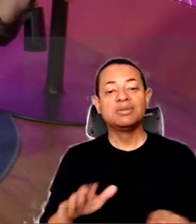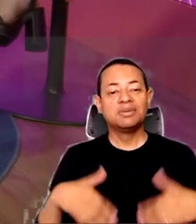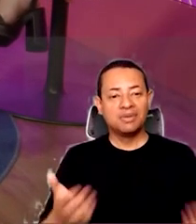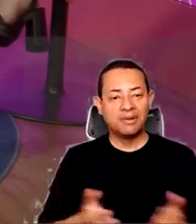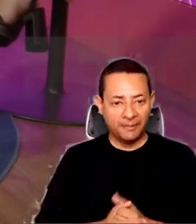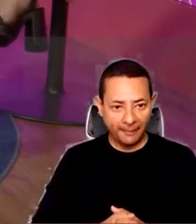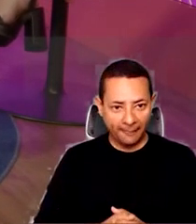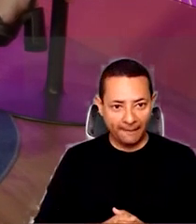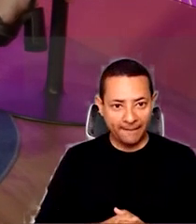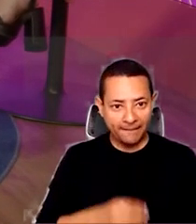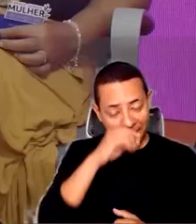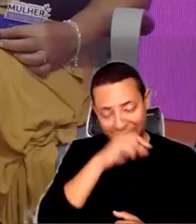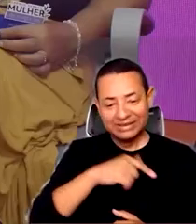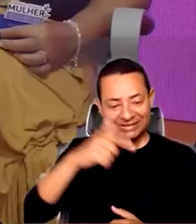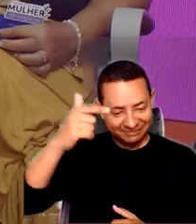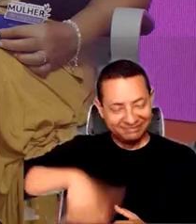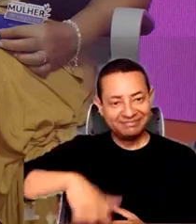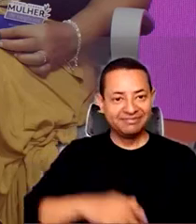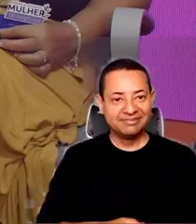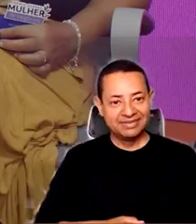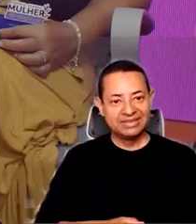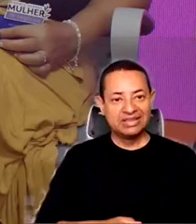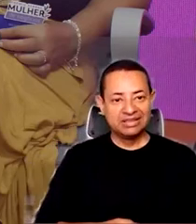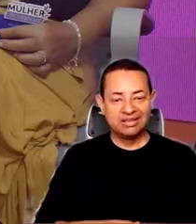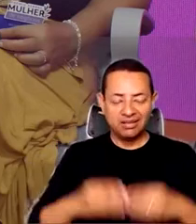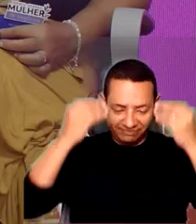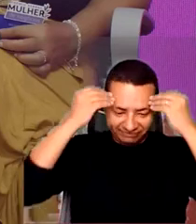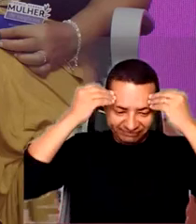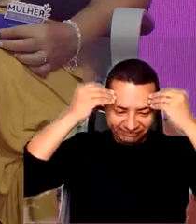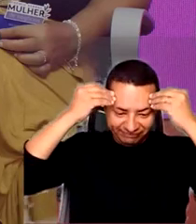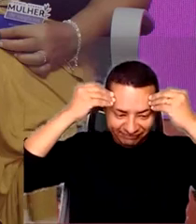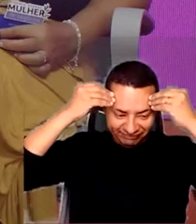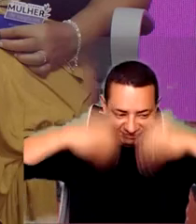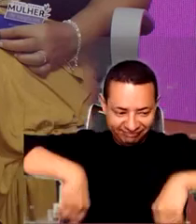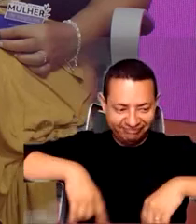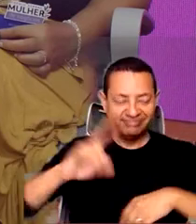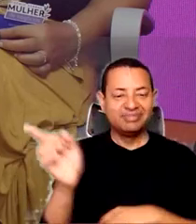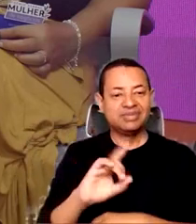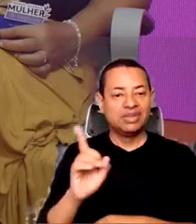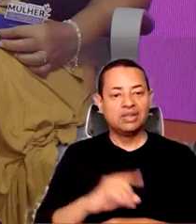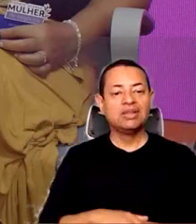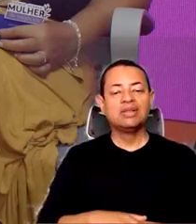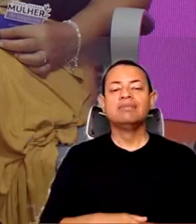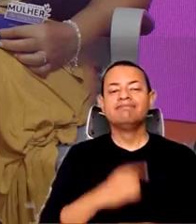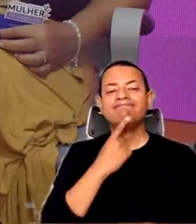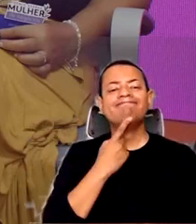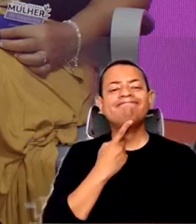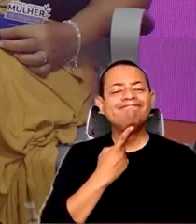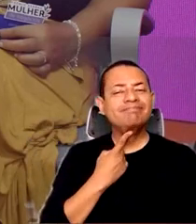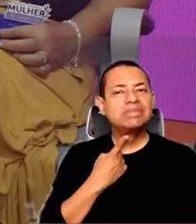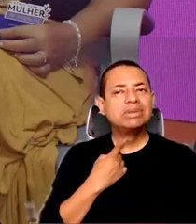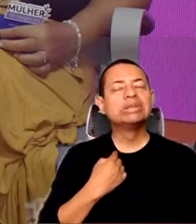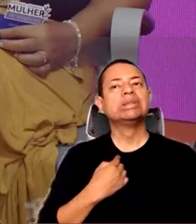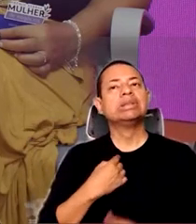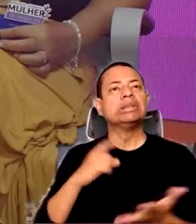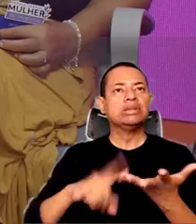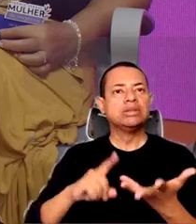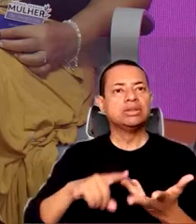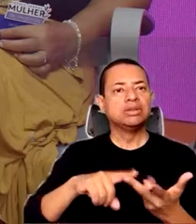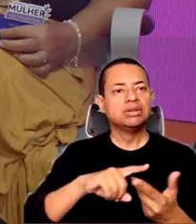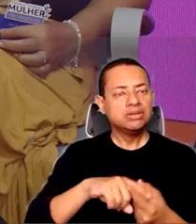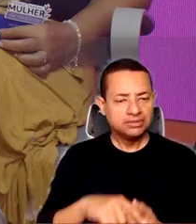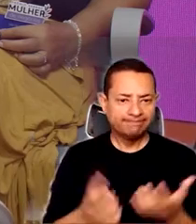espectadoras você é repetitiva né não desistam dos Seus Sonhos dos seus